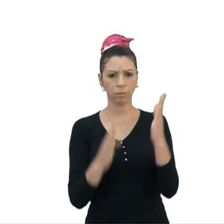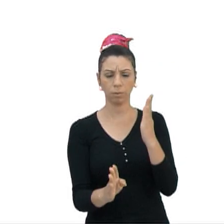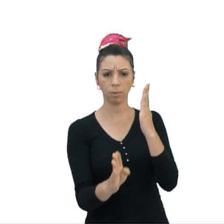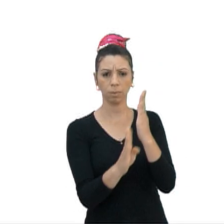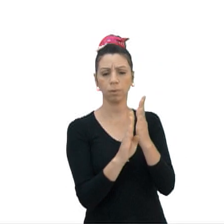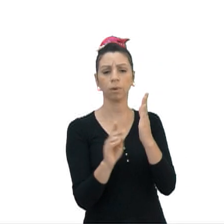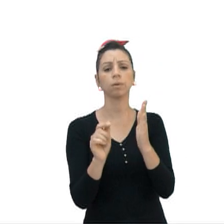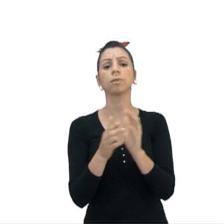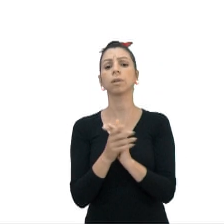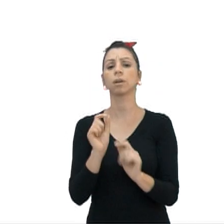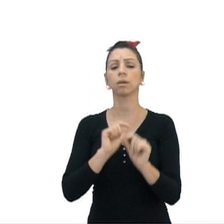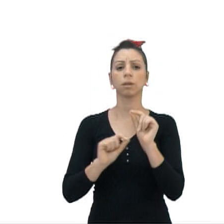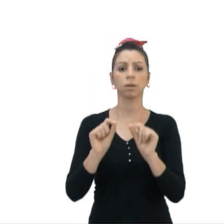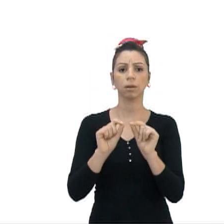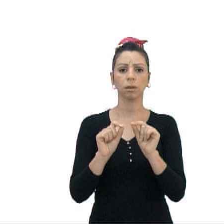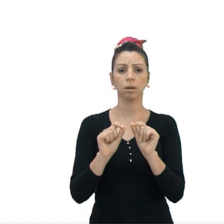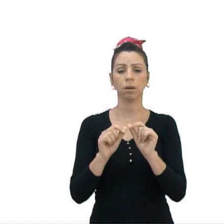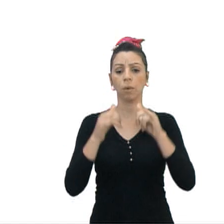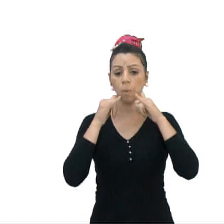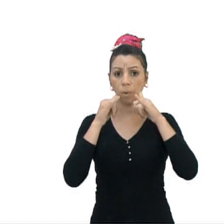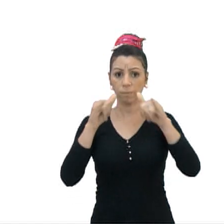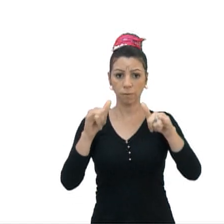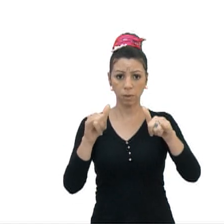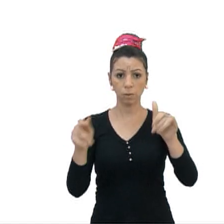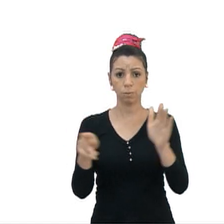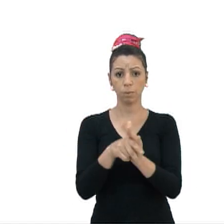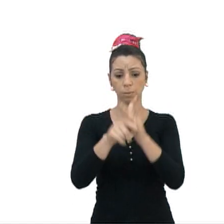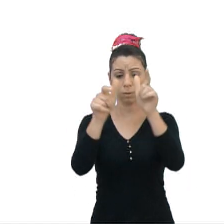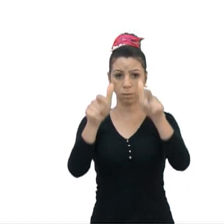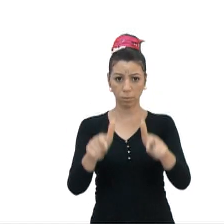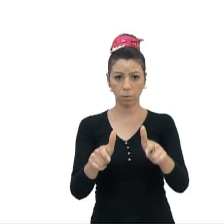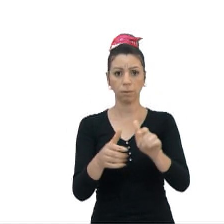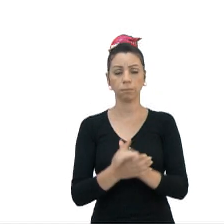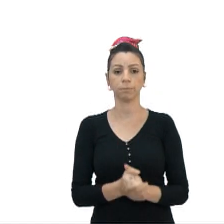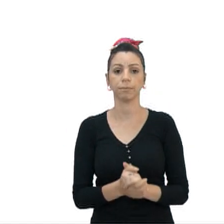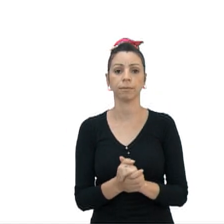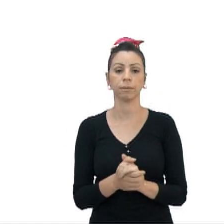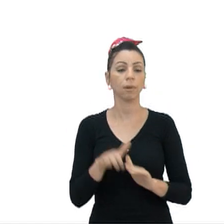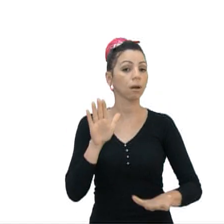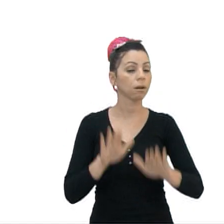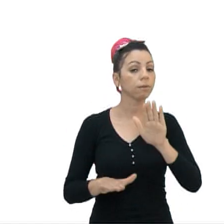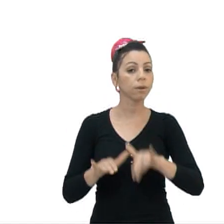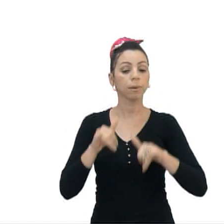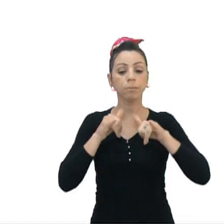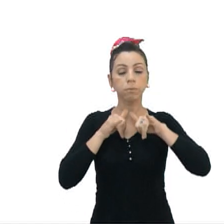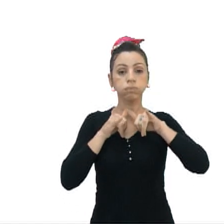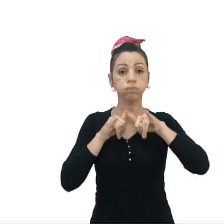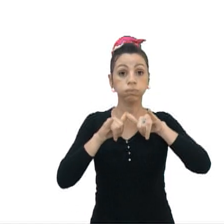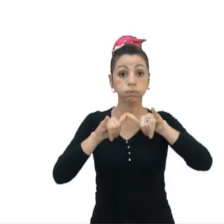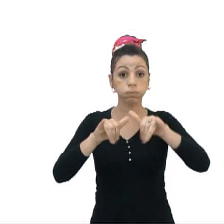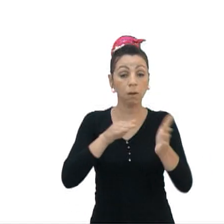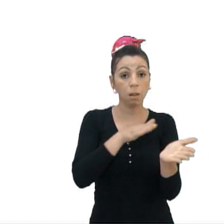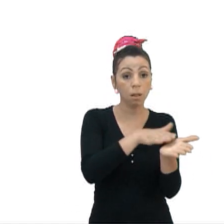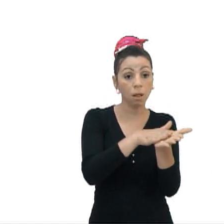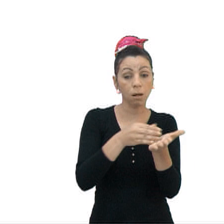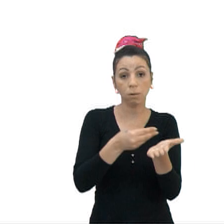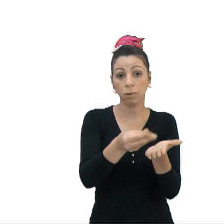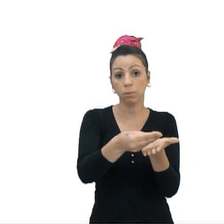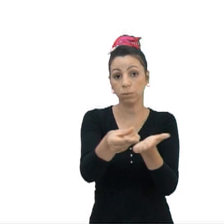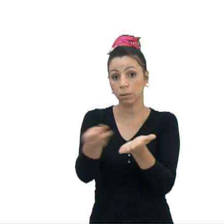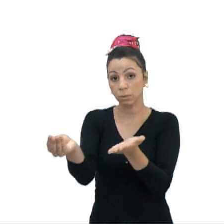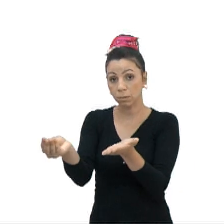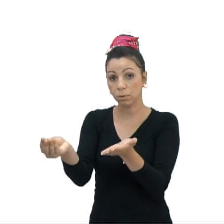nesses folhetos as publicidades. Muitas vezes a produção ou a distribuição mesmo desses folhetos,